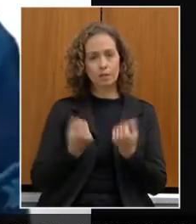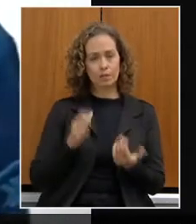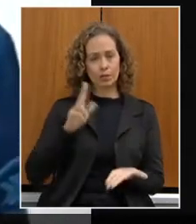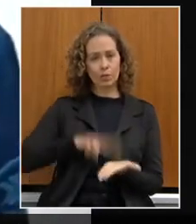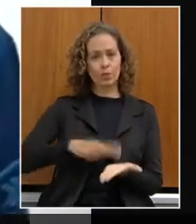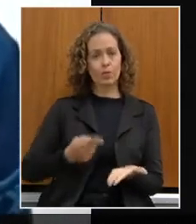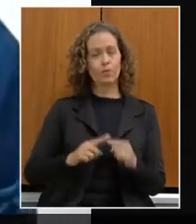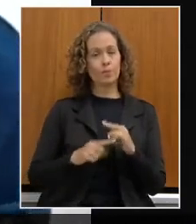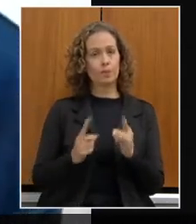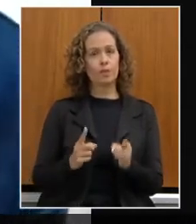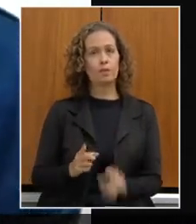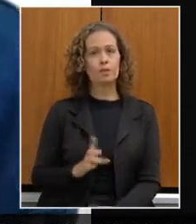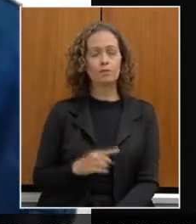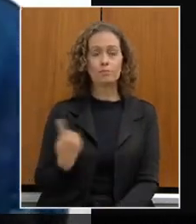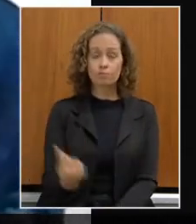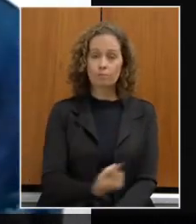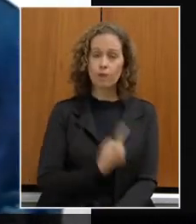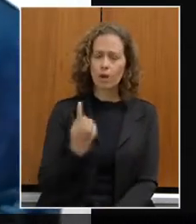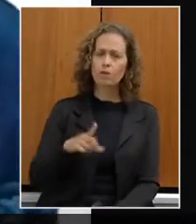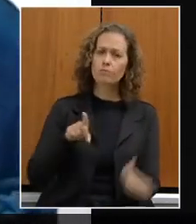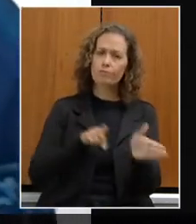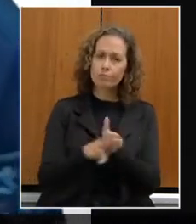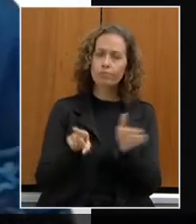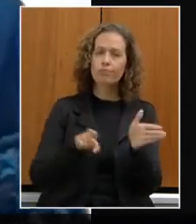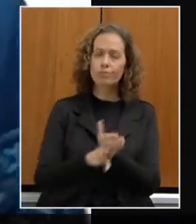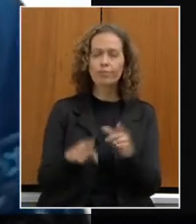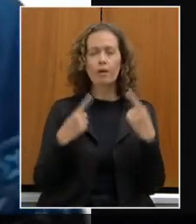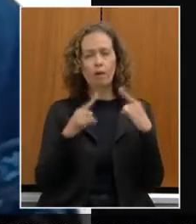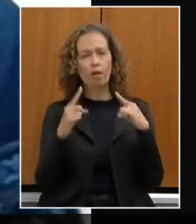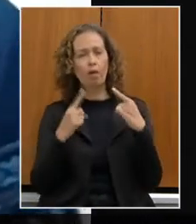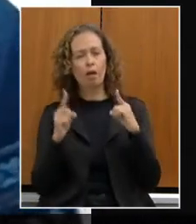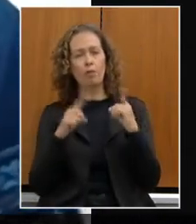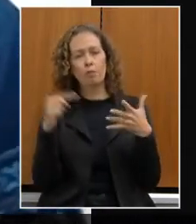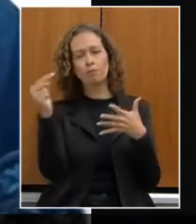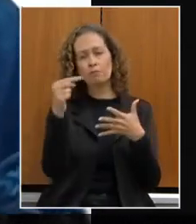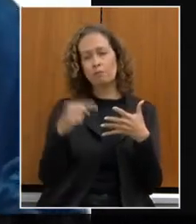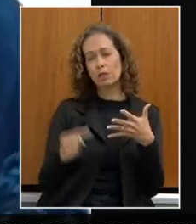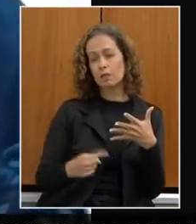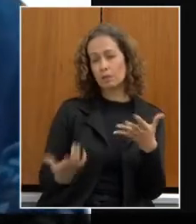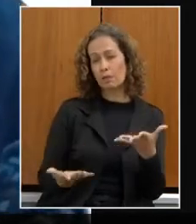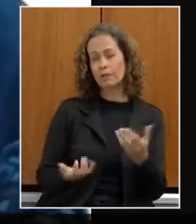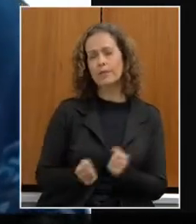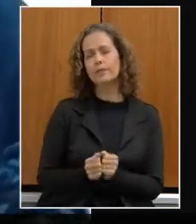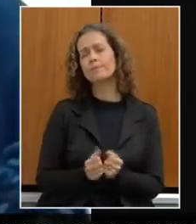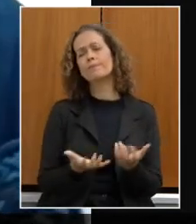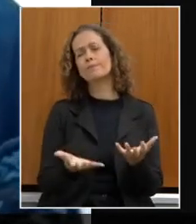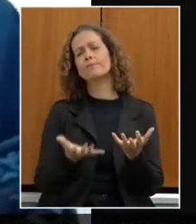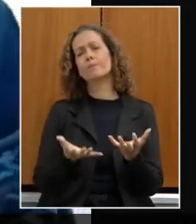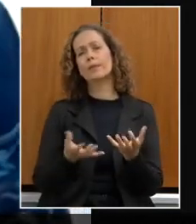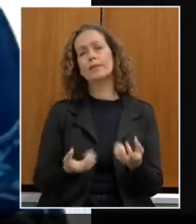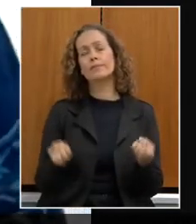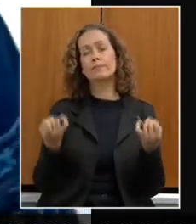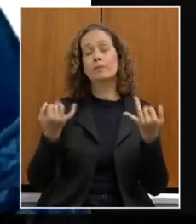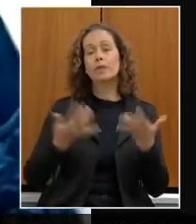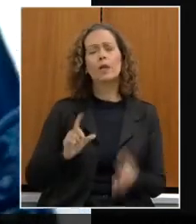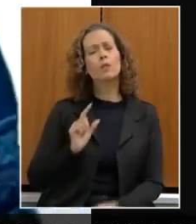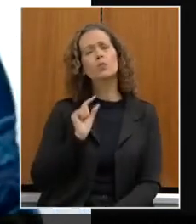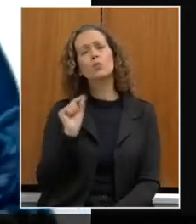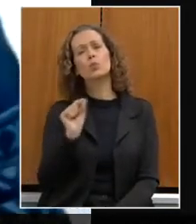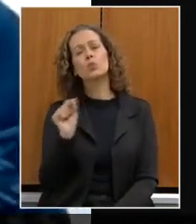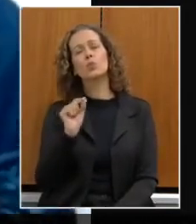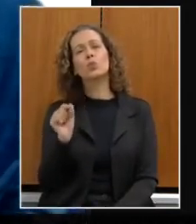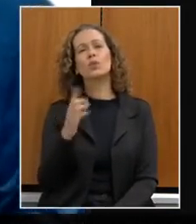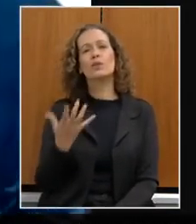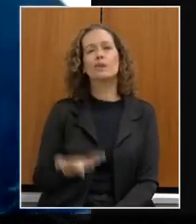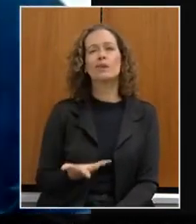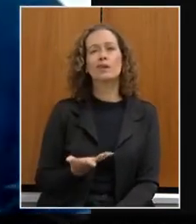nós temos as nossas perguntas as reclamações e eu queria voltar doutor Fábio a seguinte situação